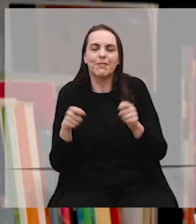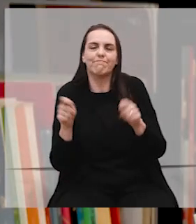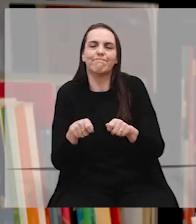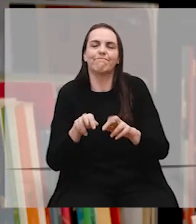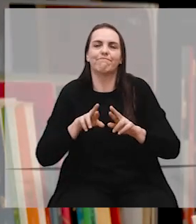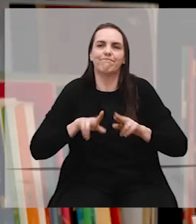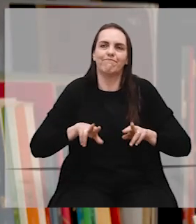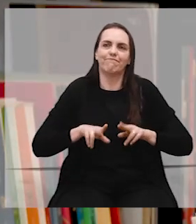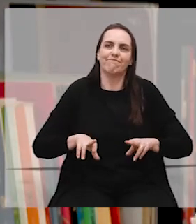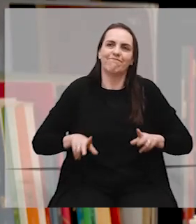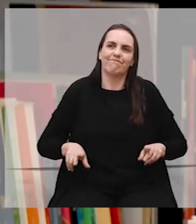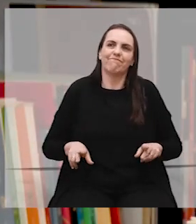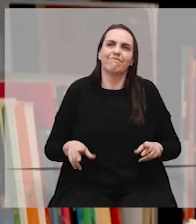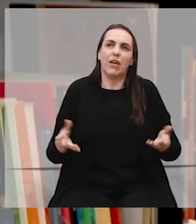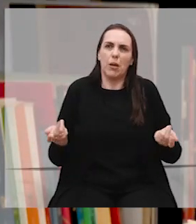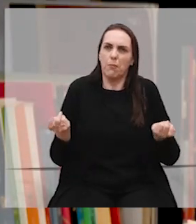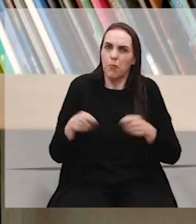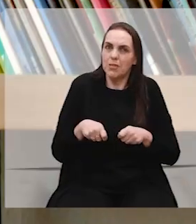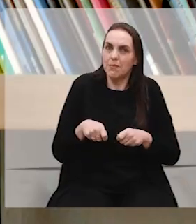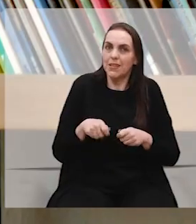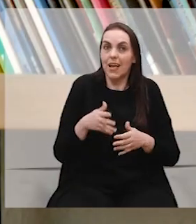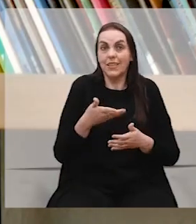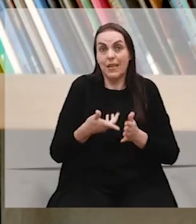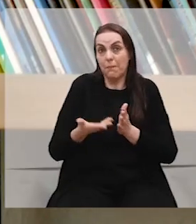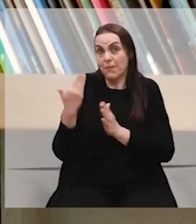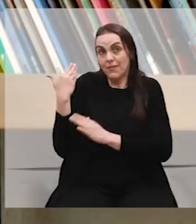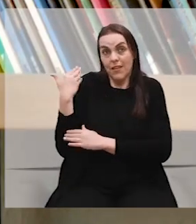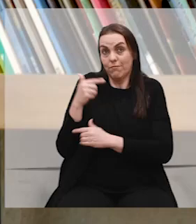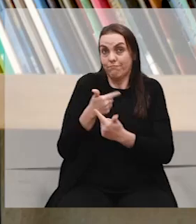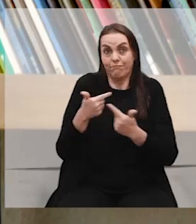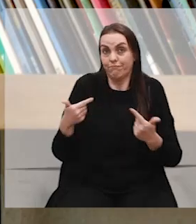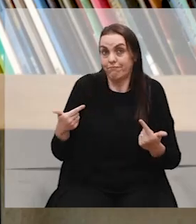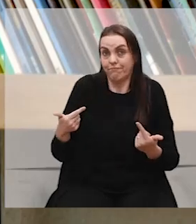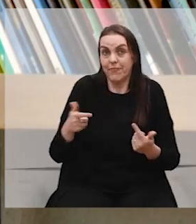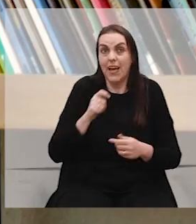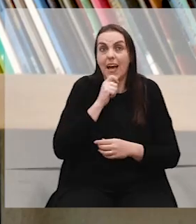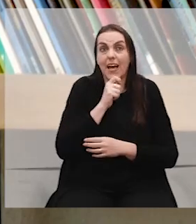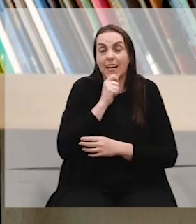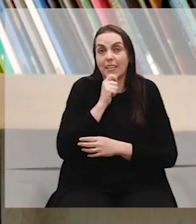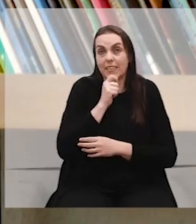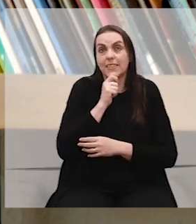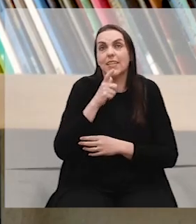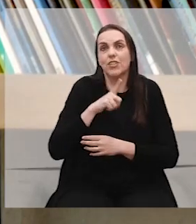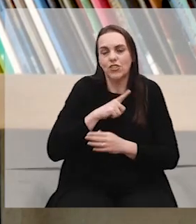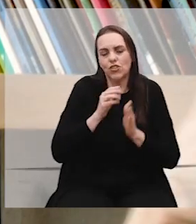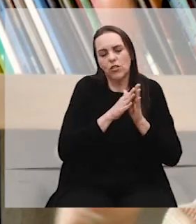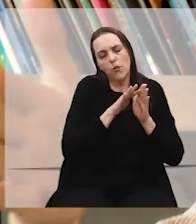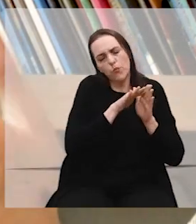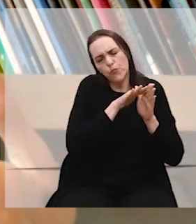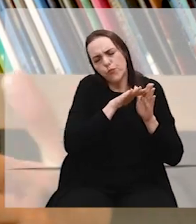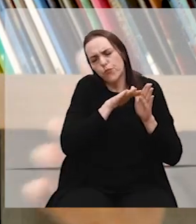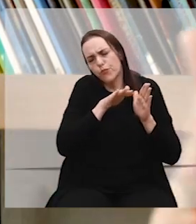possibilidades. Outras possibilidades que talvez não abrimos anteriormente, porque ainda tínhamos uma